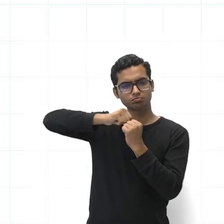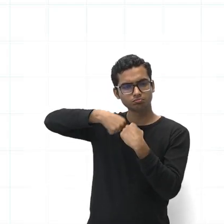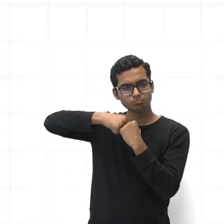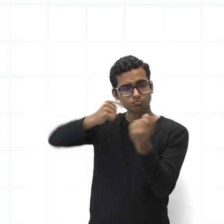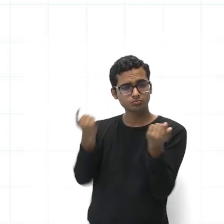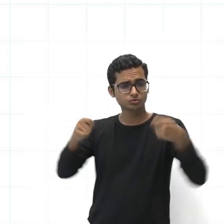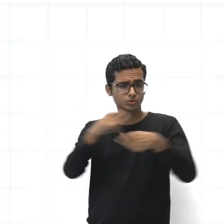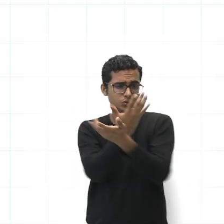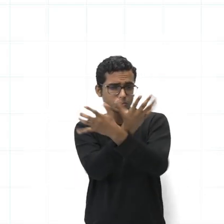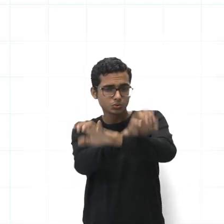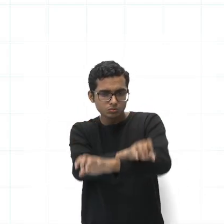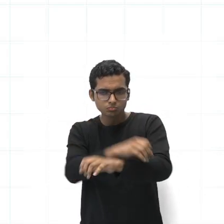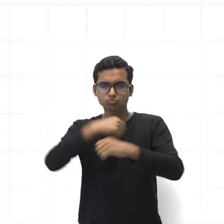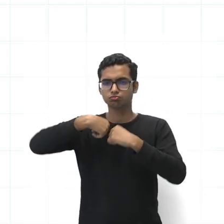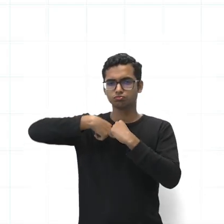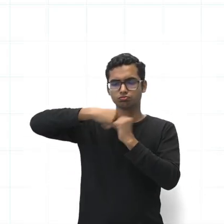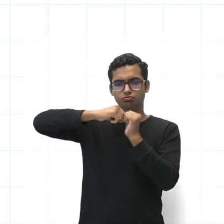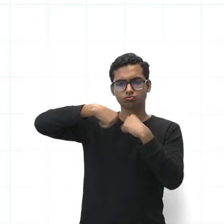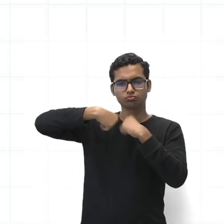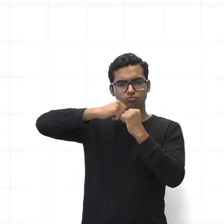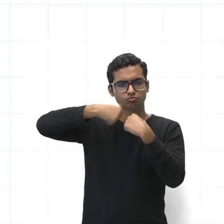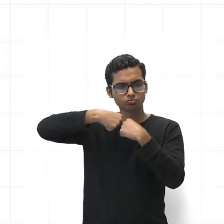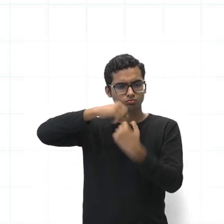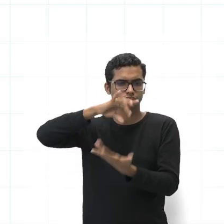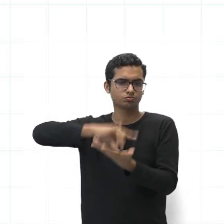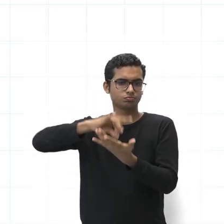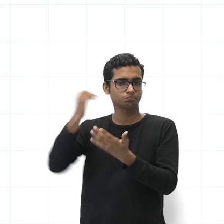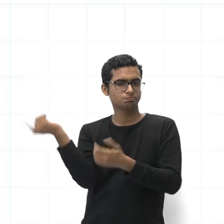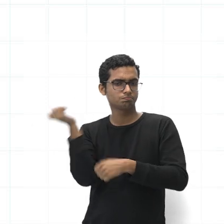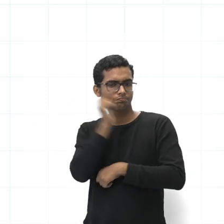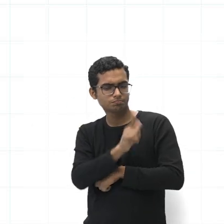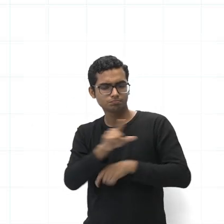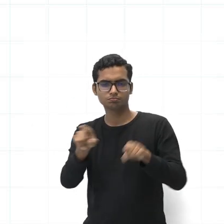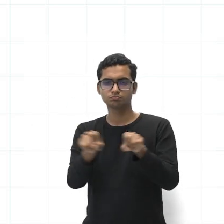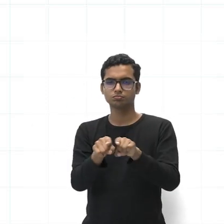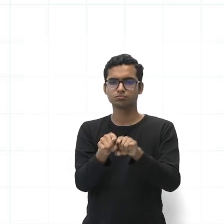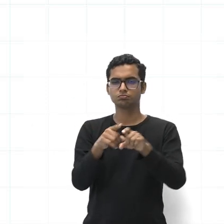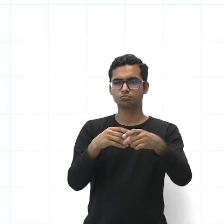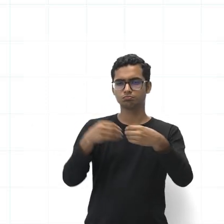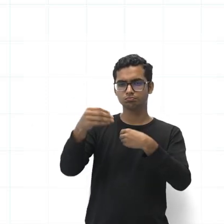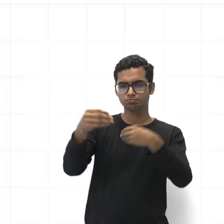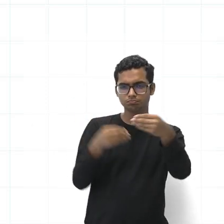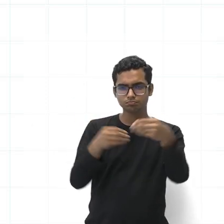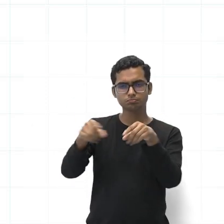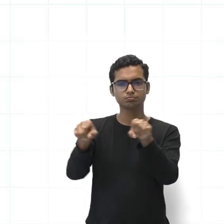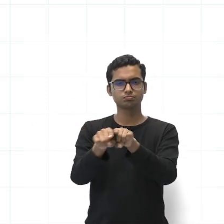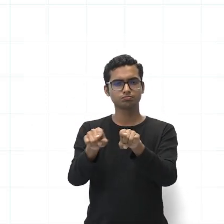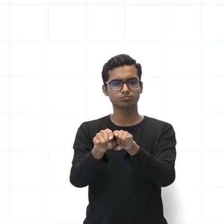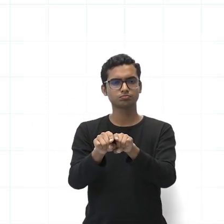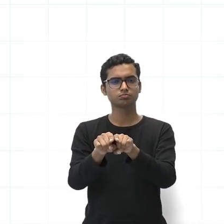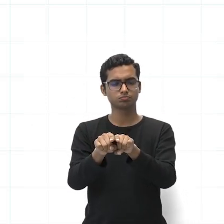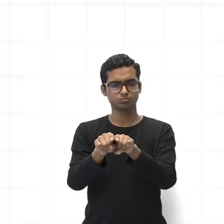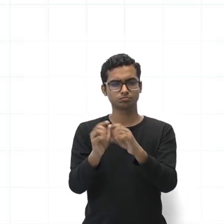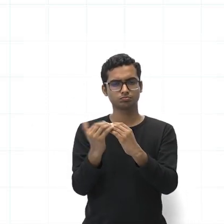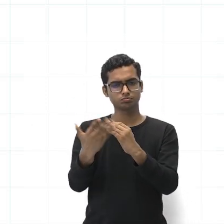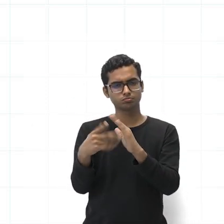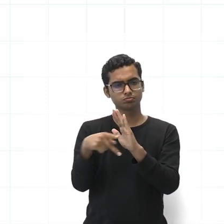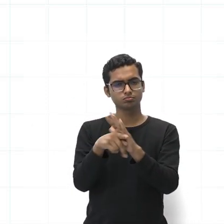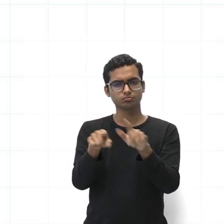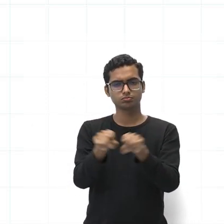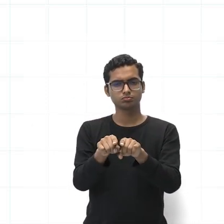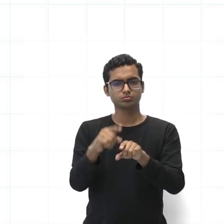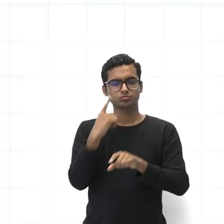articulações permitem que os ossos se movam em relação ao outro,